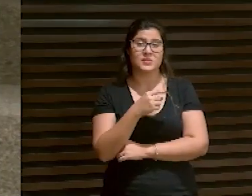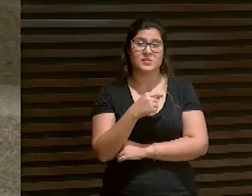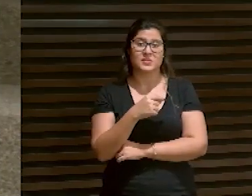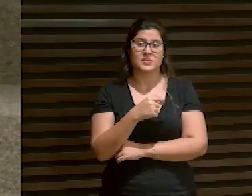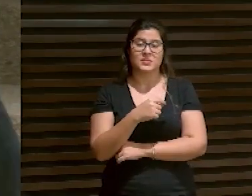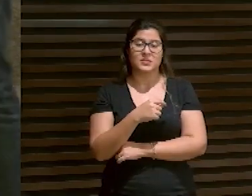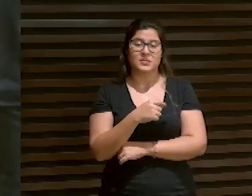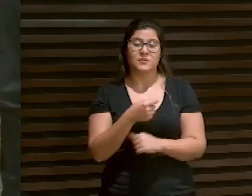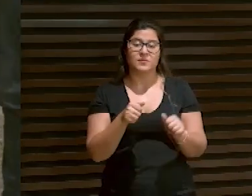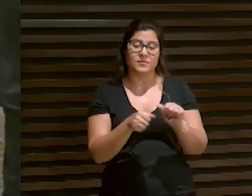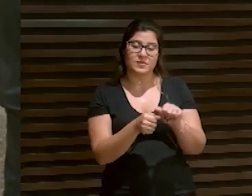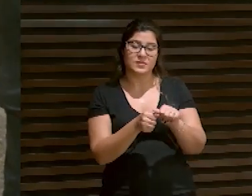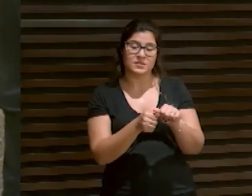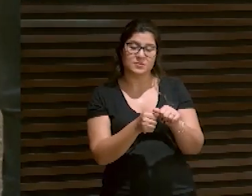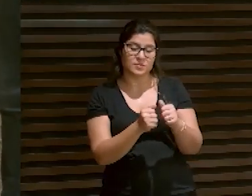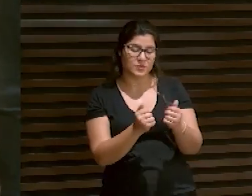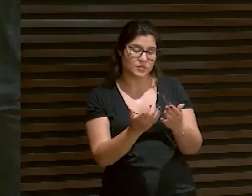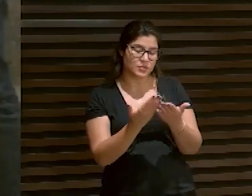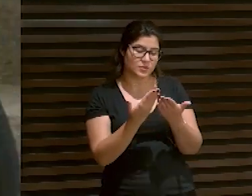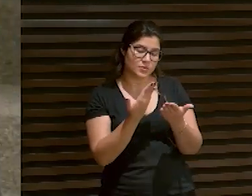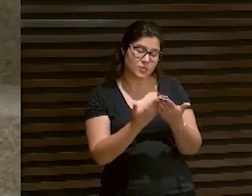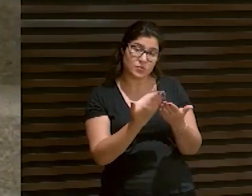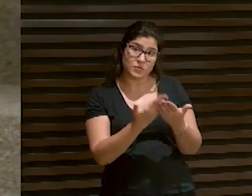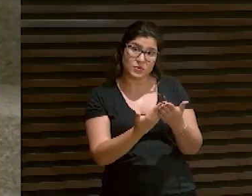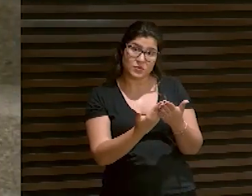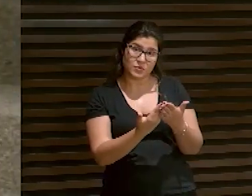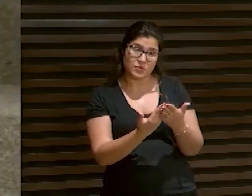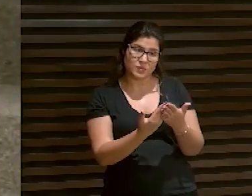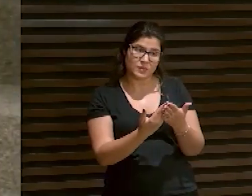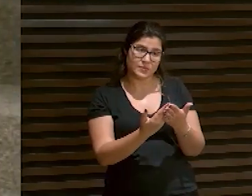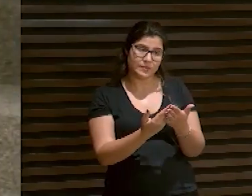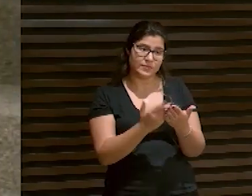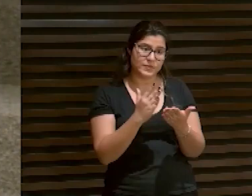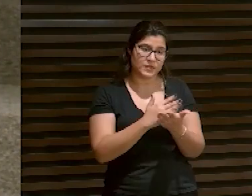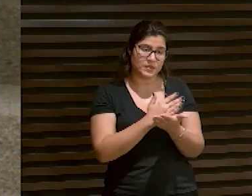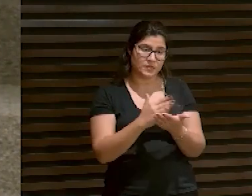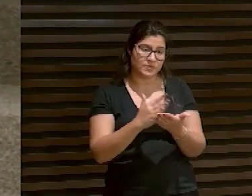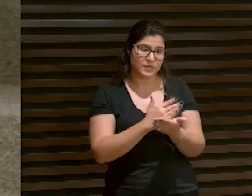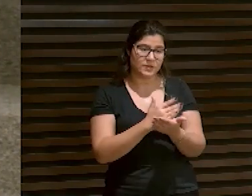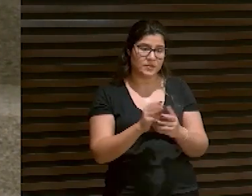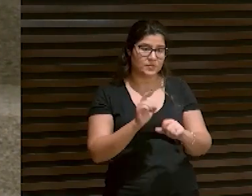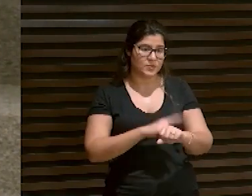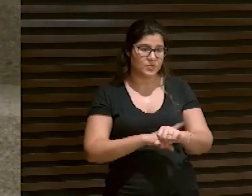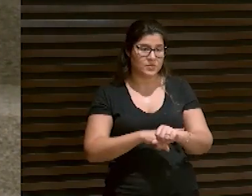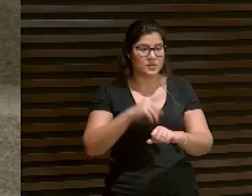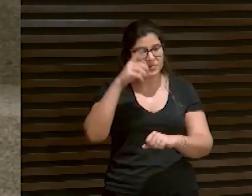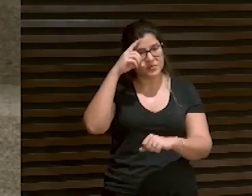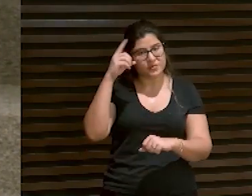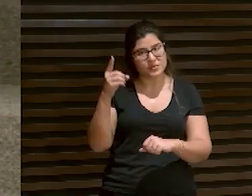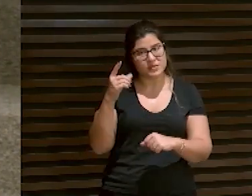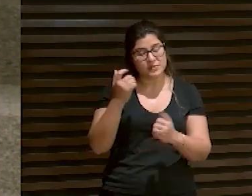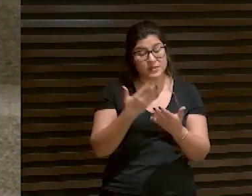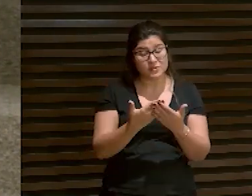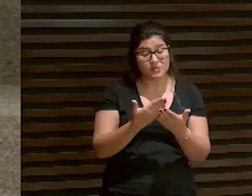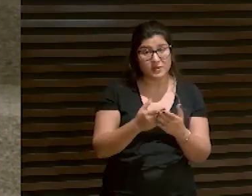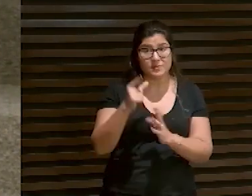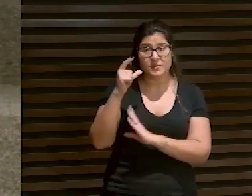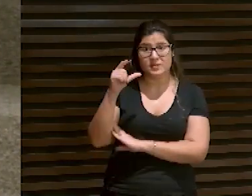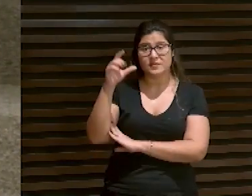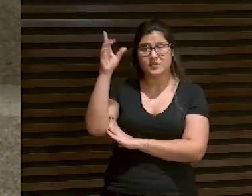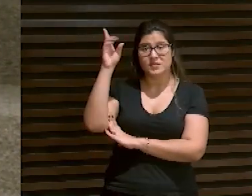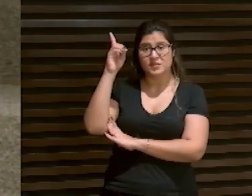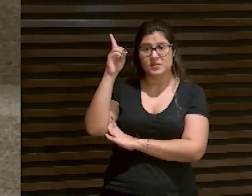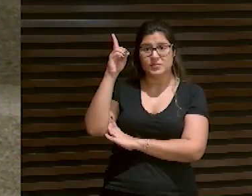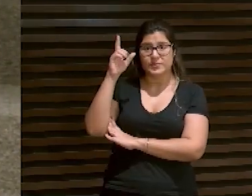devocional, quando separamos um tempo do nosso dia para estudarmos a palavra, quando separamos um tempo do nosso dia para nos colocarmos ao Senhor